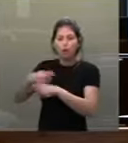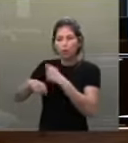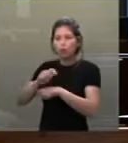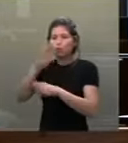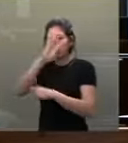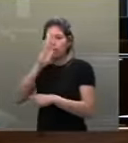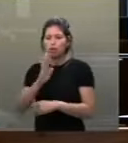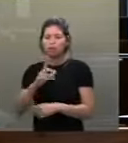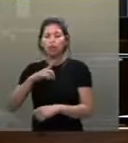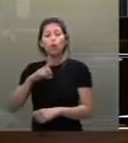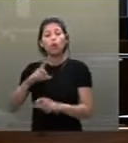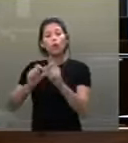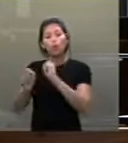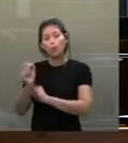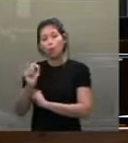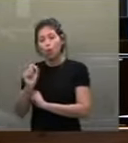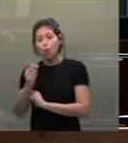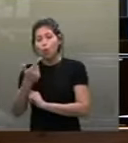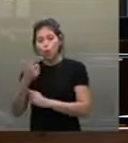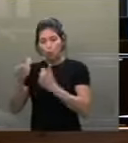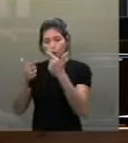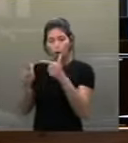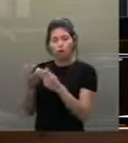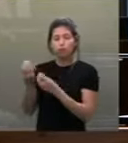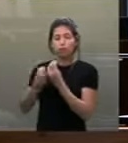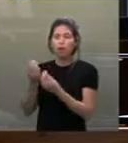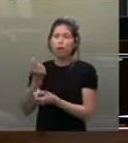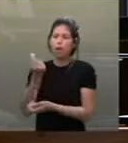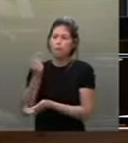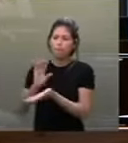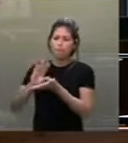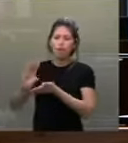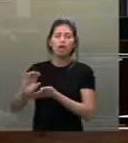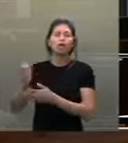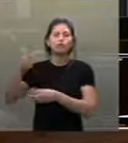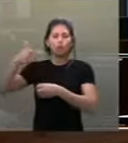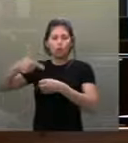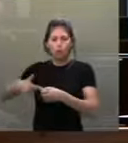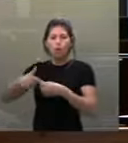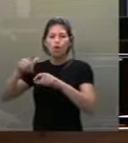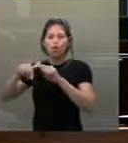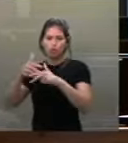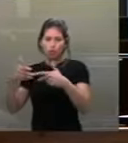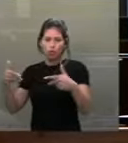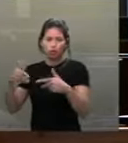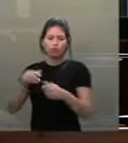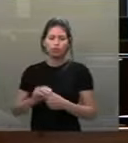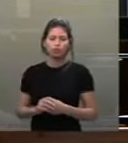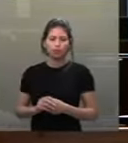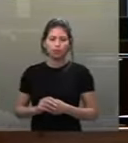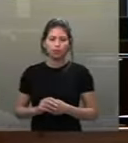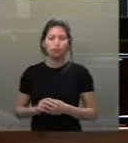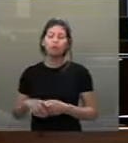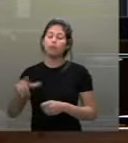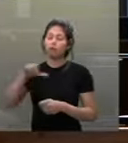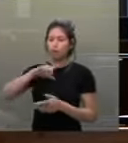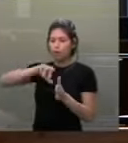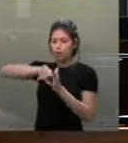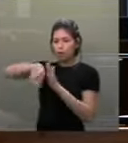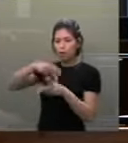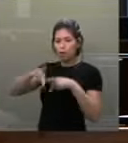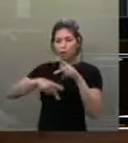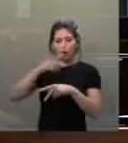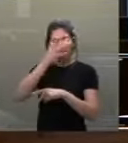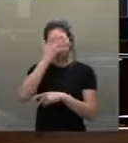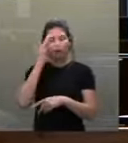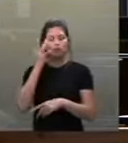pela alta extraordinária de preços internacionais do petróleo e dos combustíveis. A população brasileira